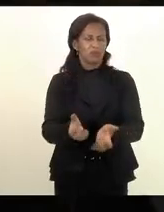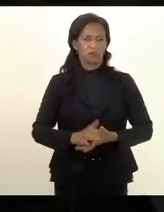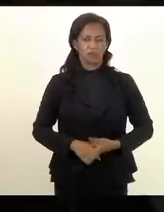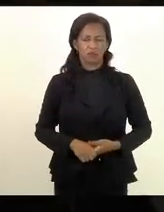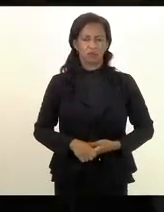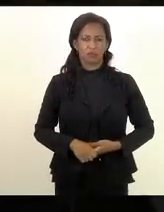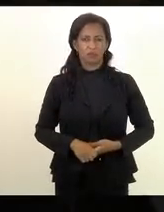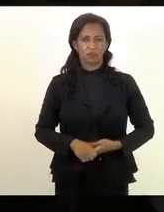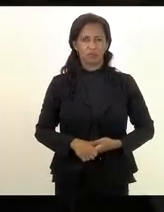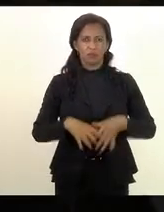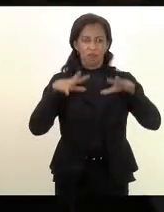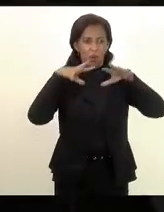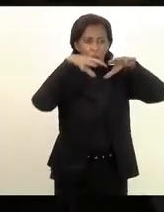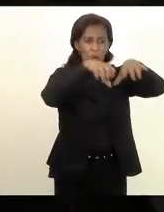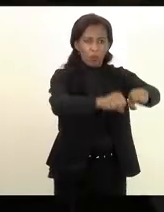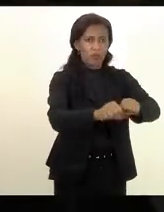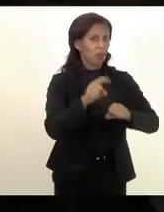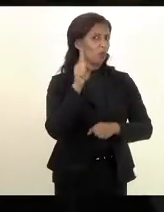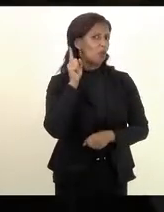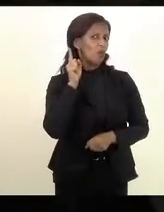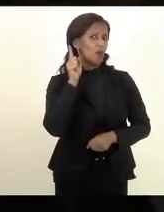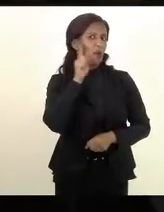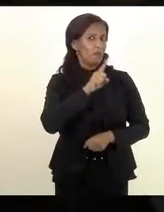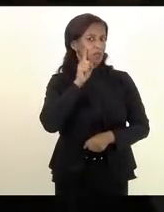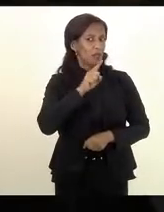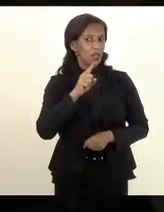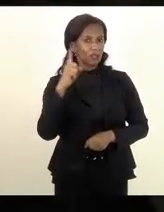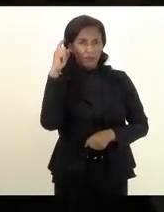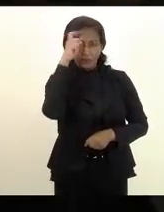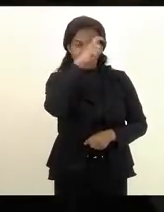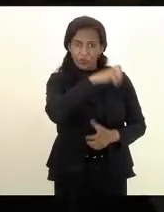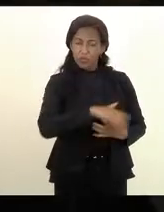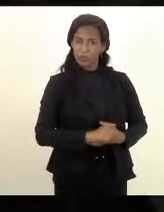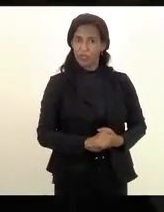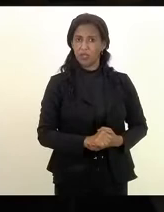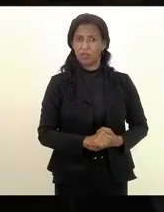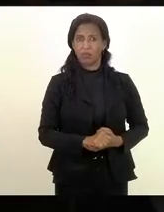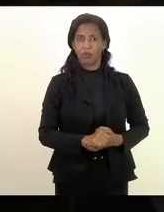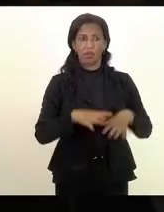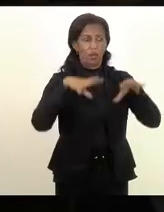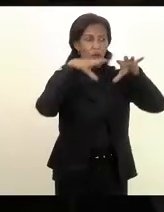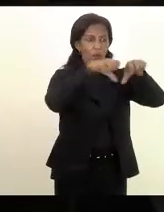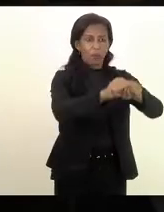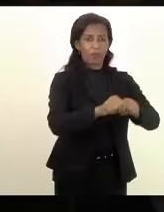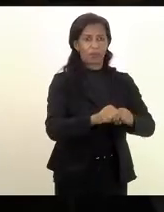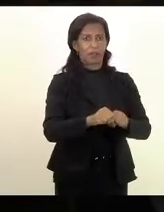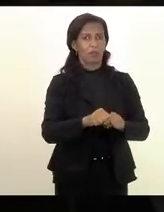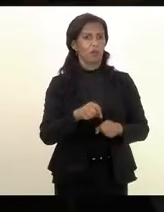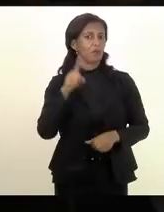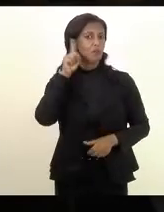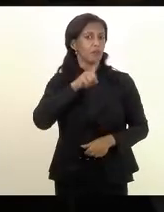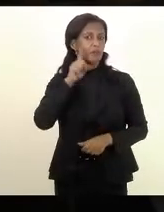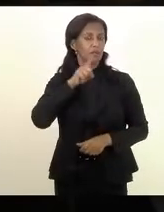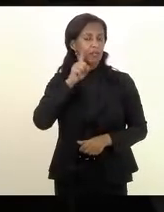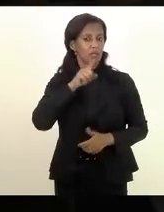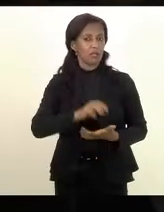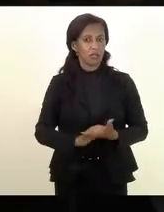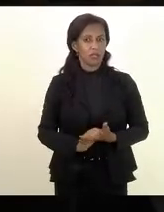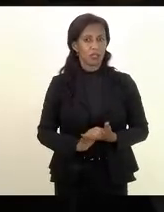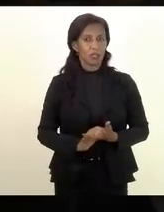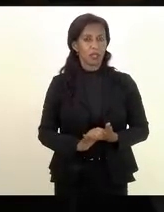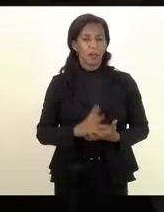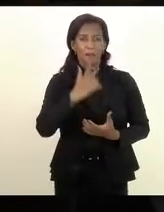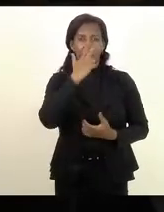negar a ocupação americana não foi um mar de rosas a ocupação americana não foi uma espécie de uma espécie de